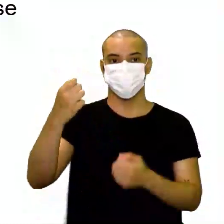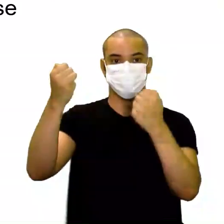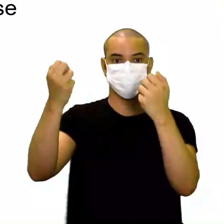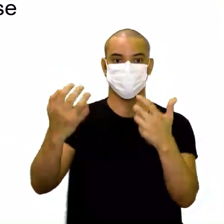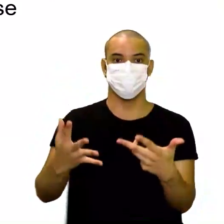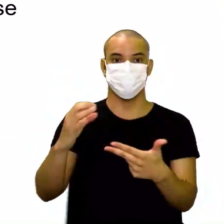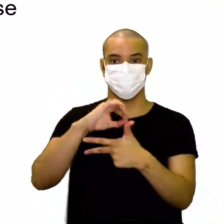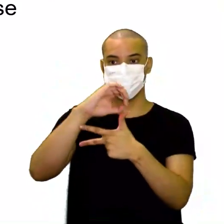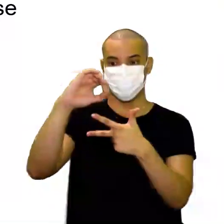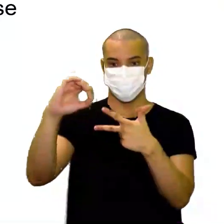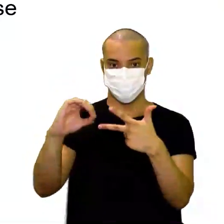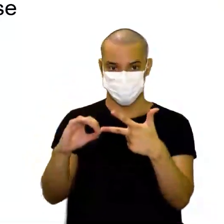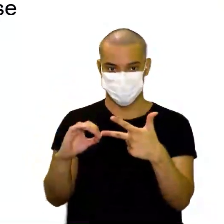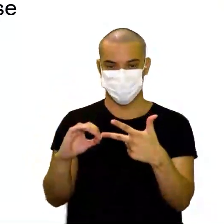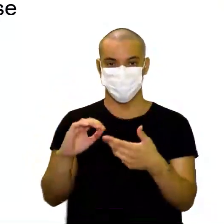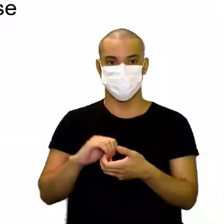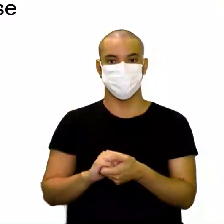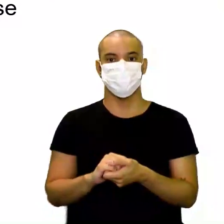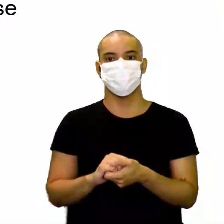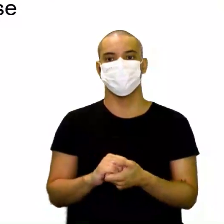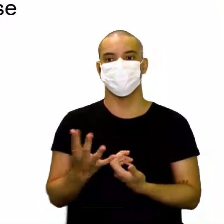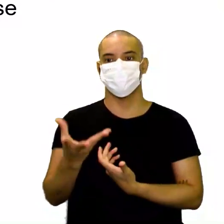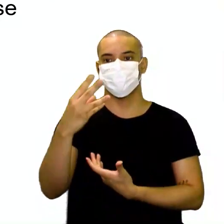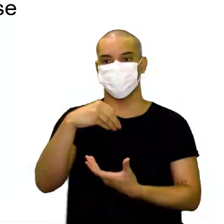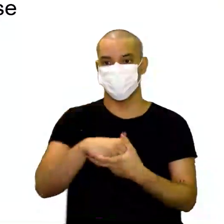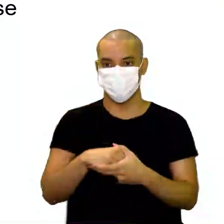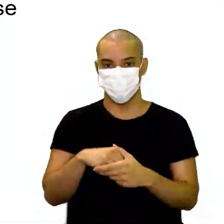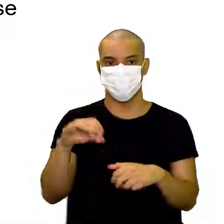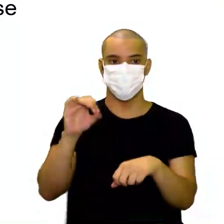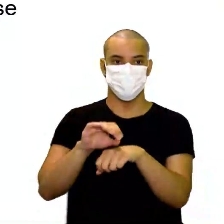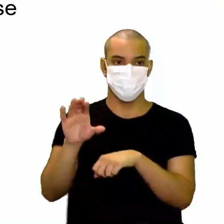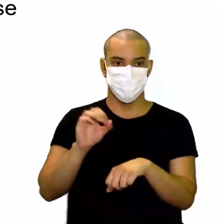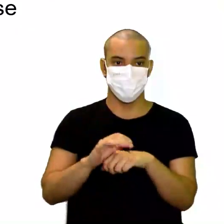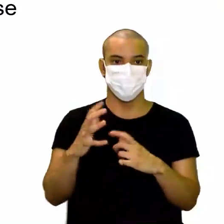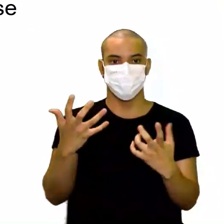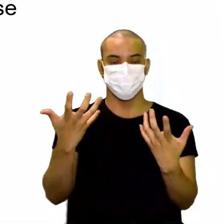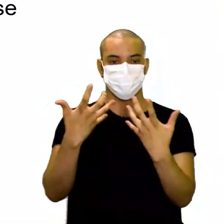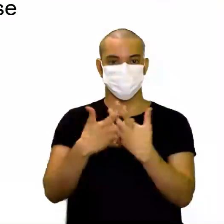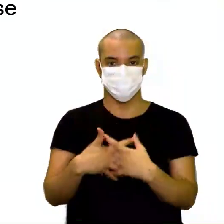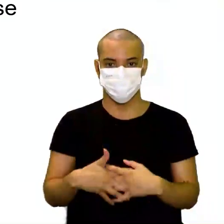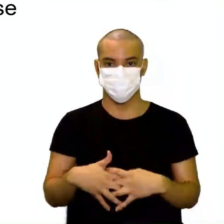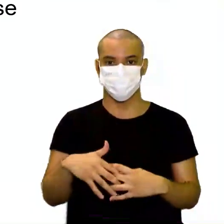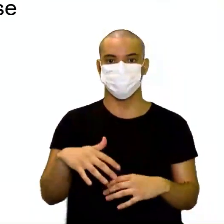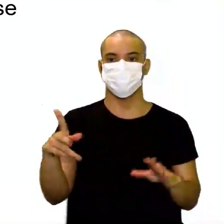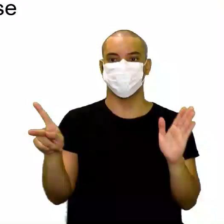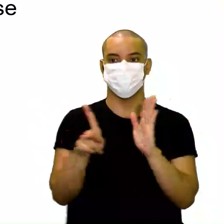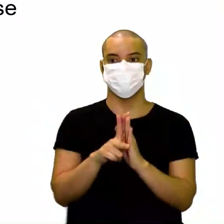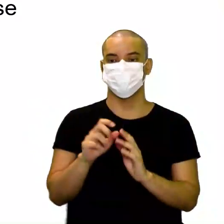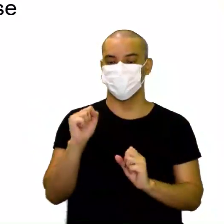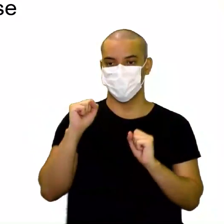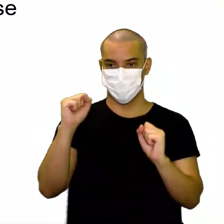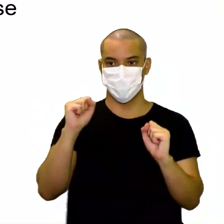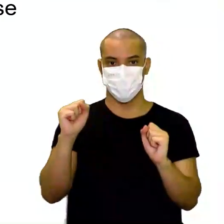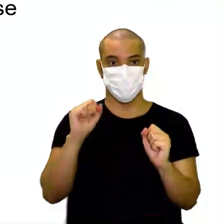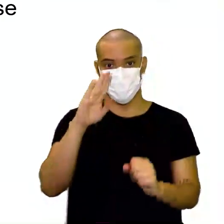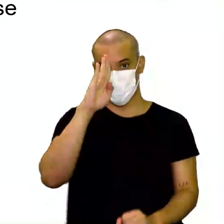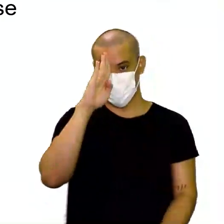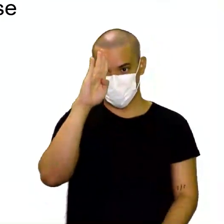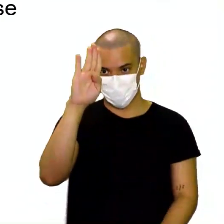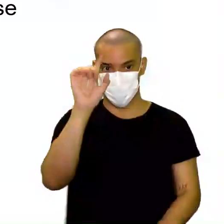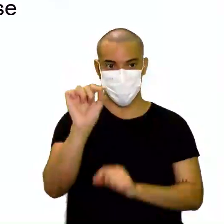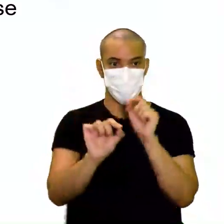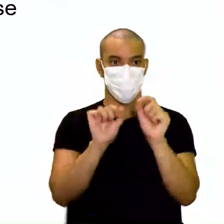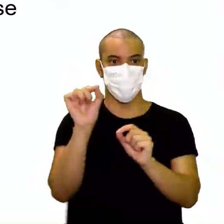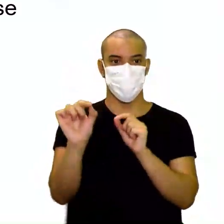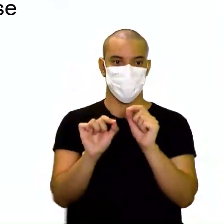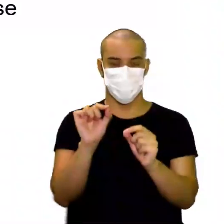o seguinte: em manuais de instruções de aparelhos elétricos de alta potência, uma das principais